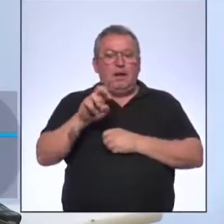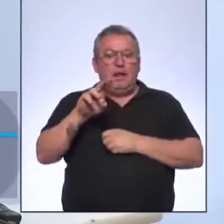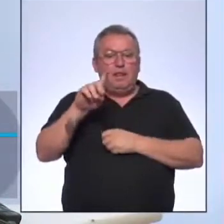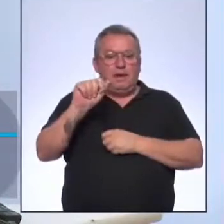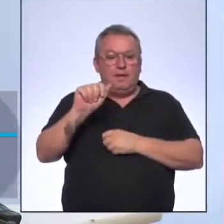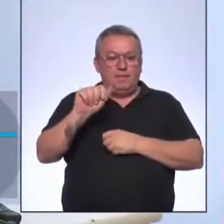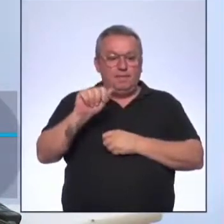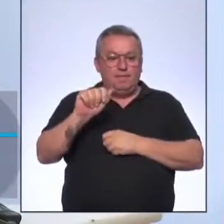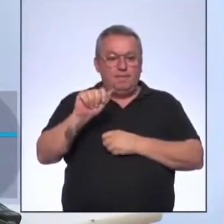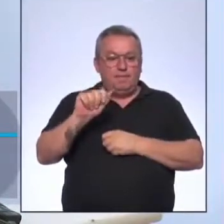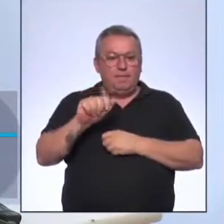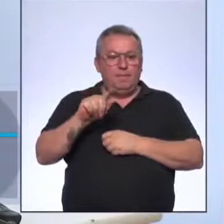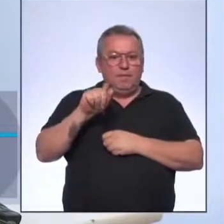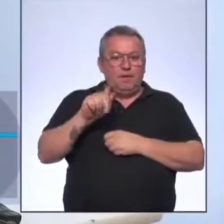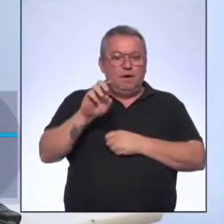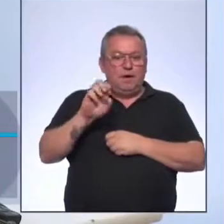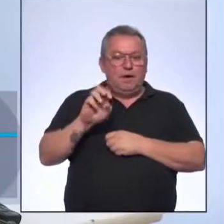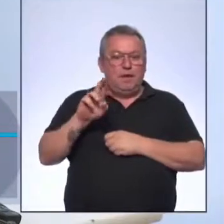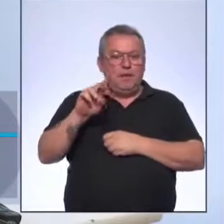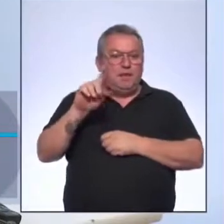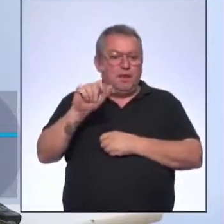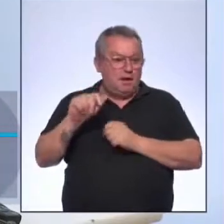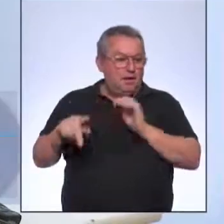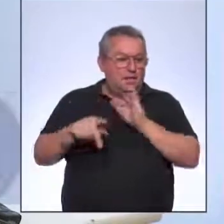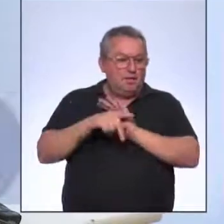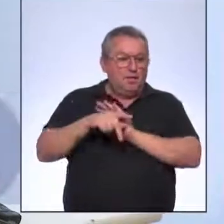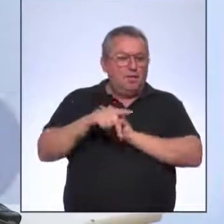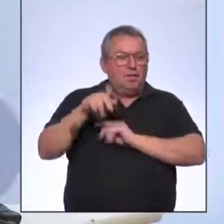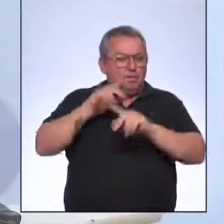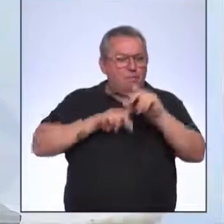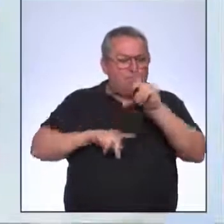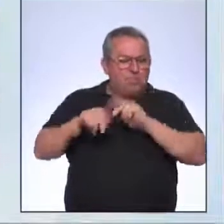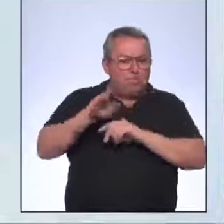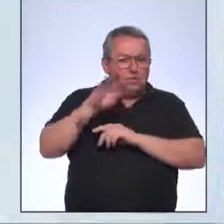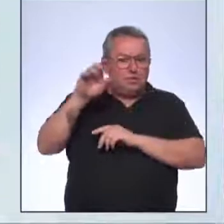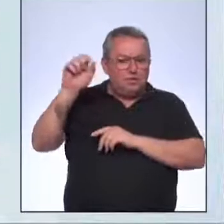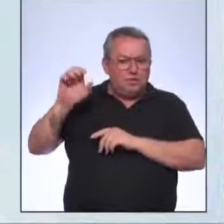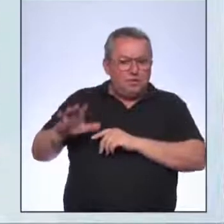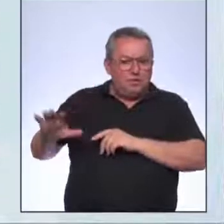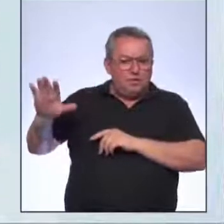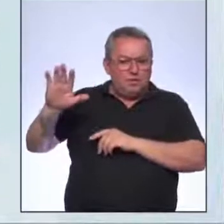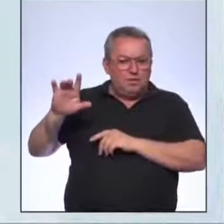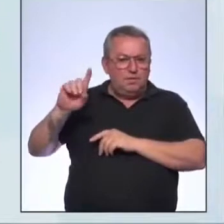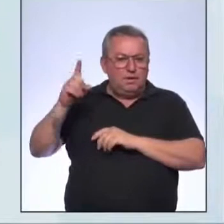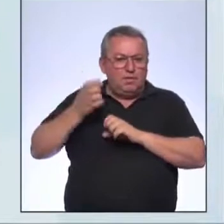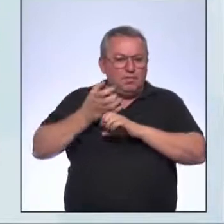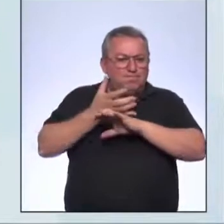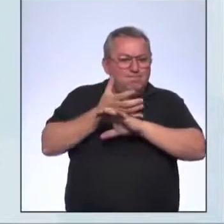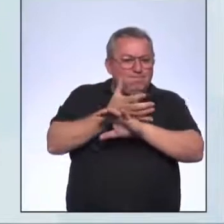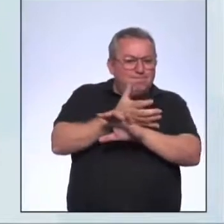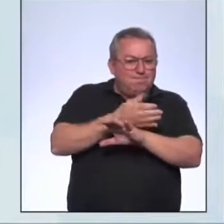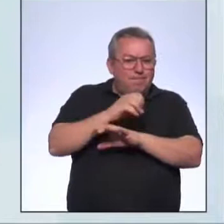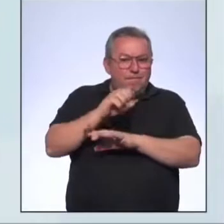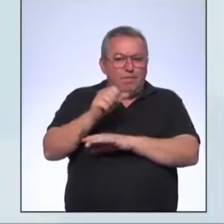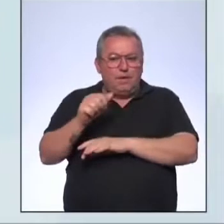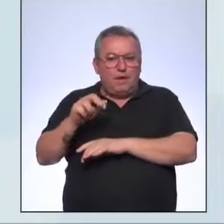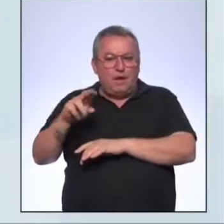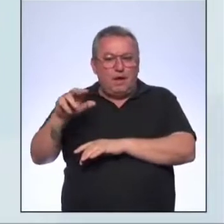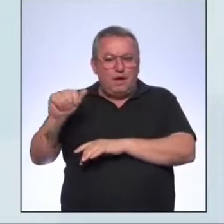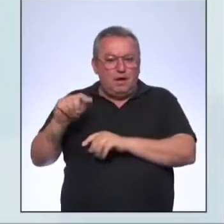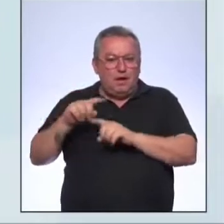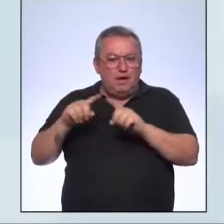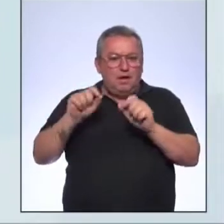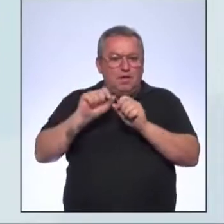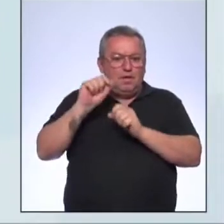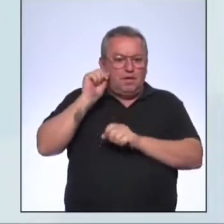A Guedra, o Guedra, é uma dança popular, muito vista na região africana do deserto do Saara. Ela é conhecida como o ritual